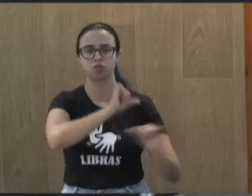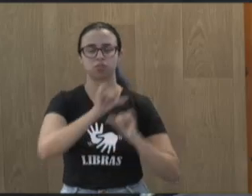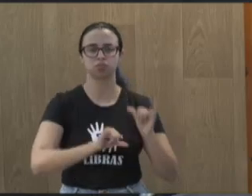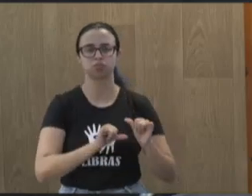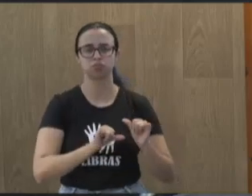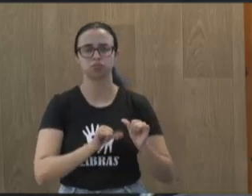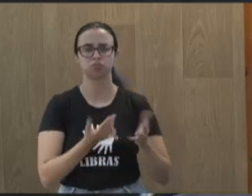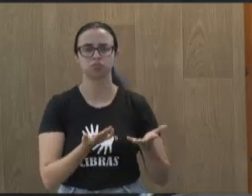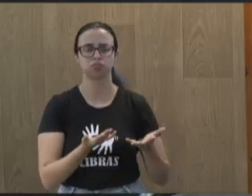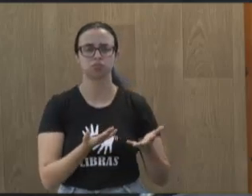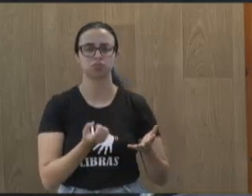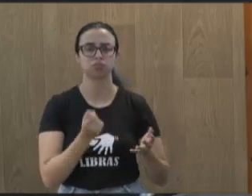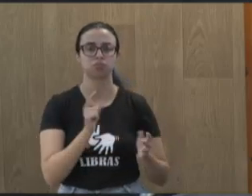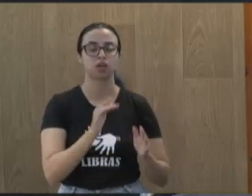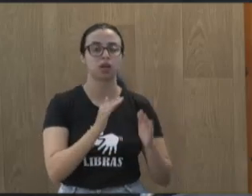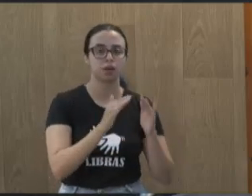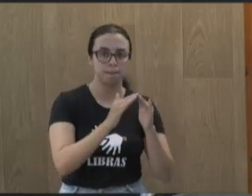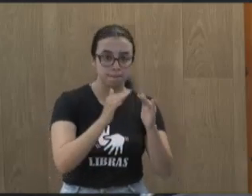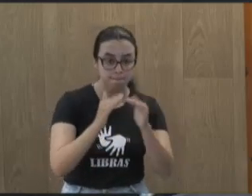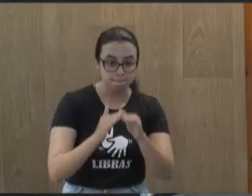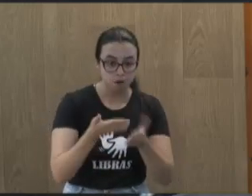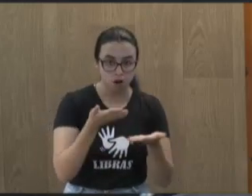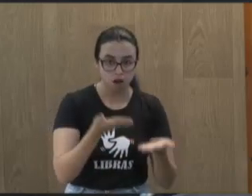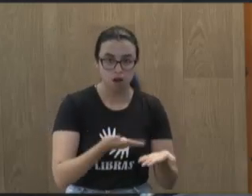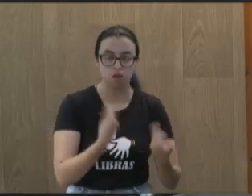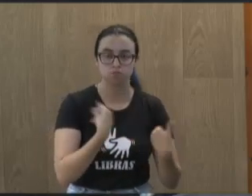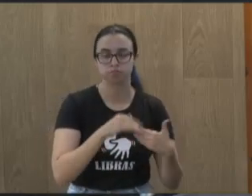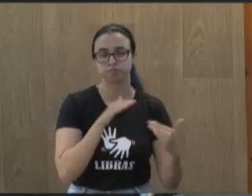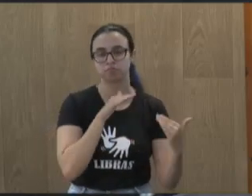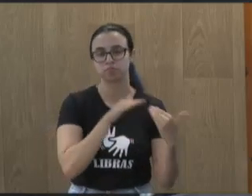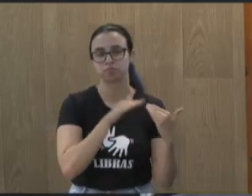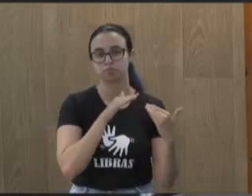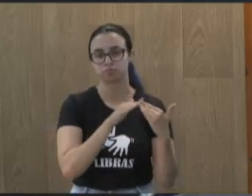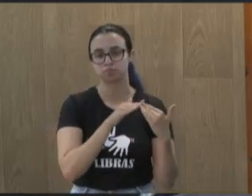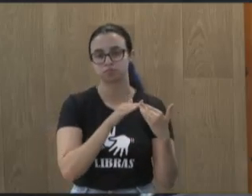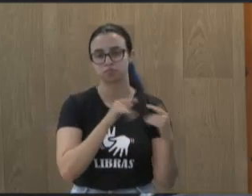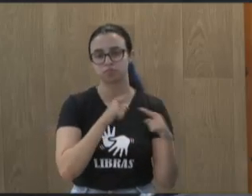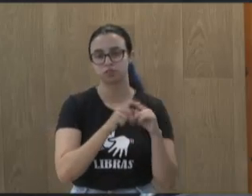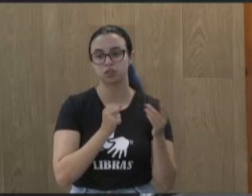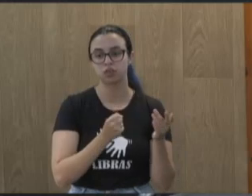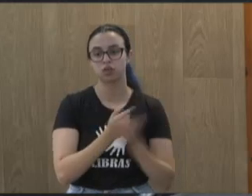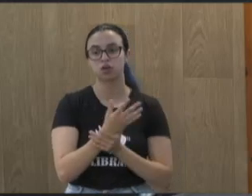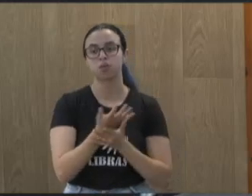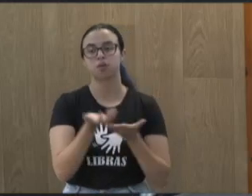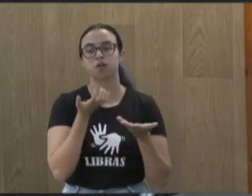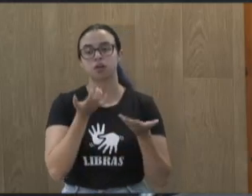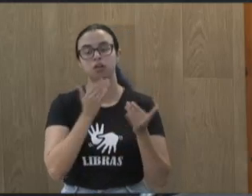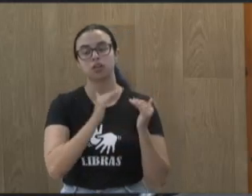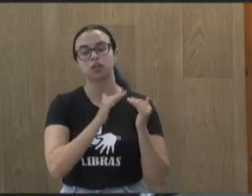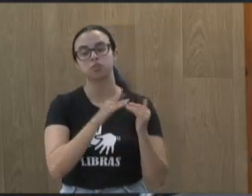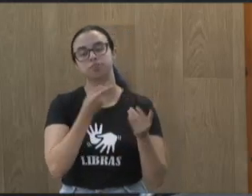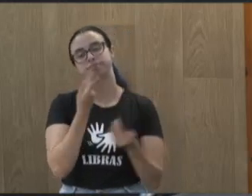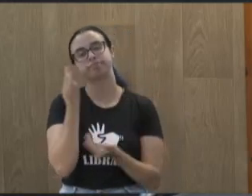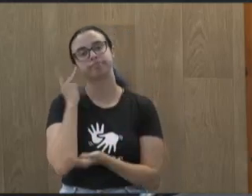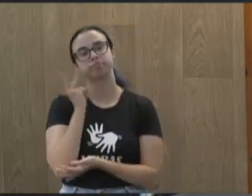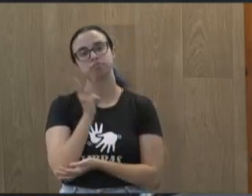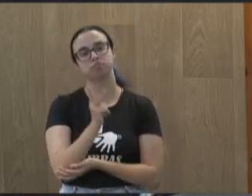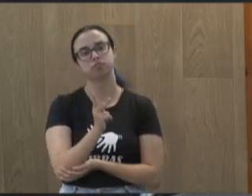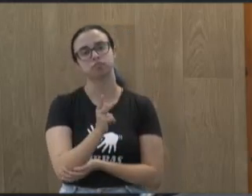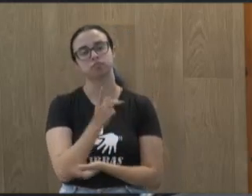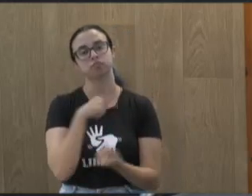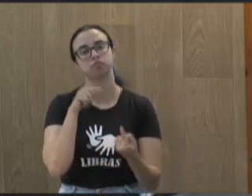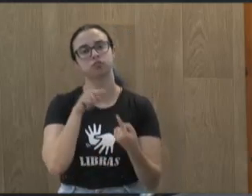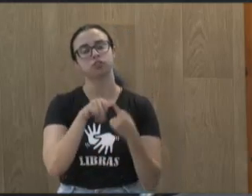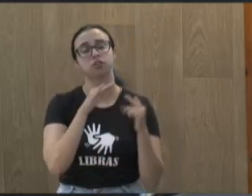zoneamento. Quem mora lá tem que concordar, ele comprou o imóvel com aquela finalidade. Então, eu tenho comigo que